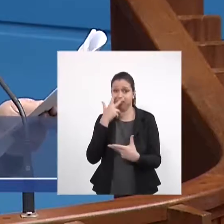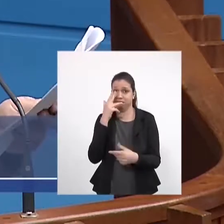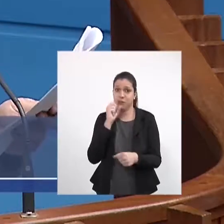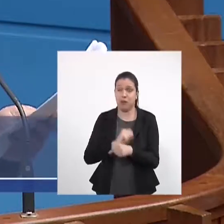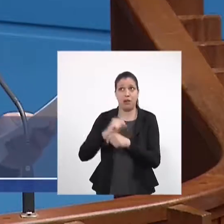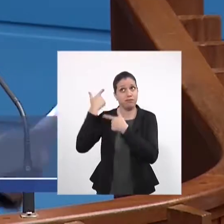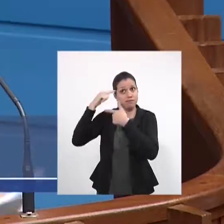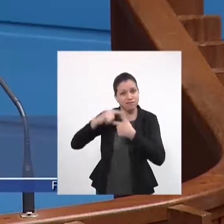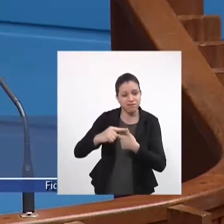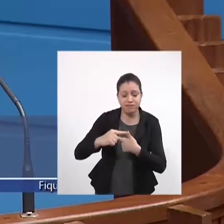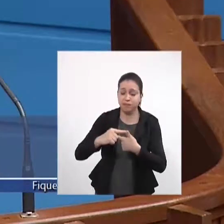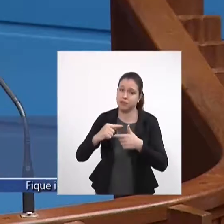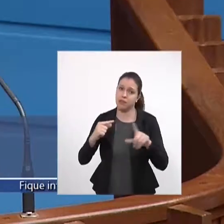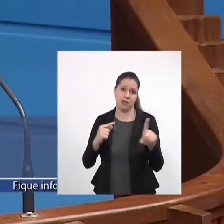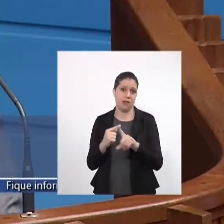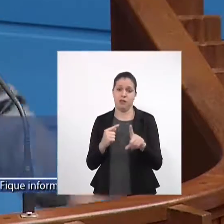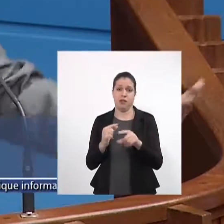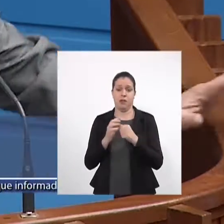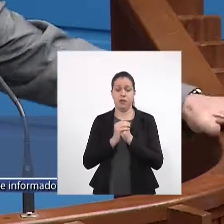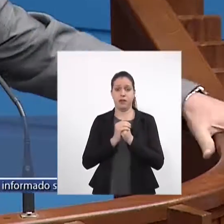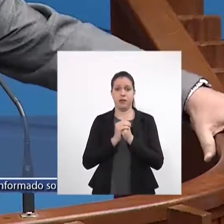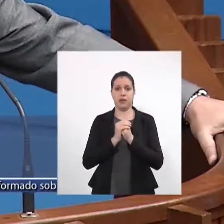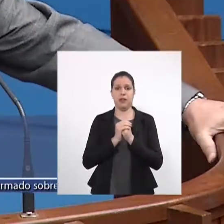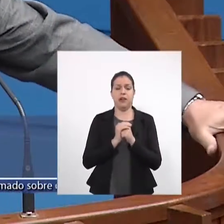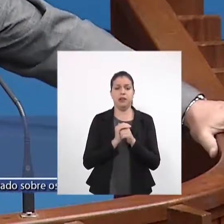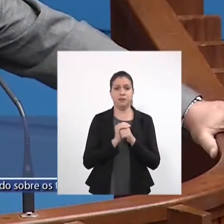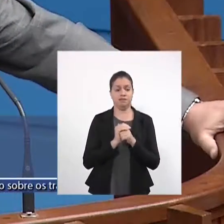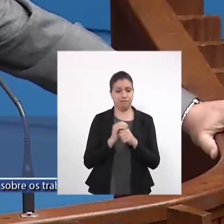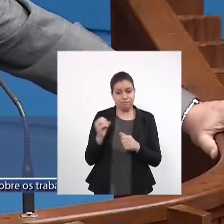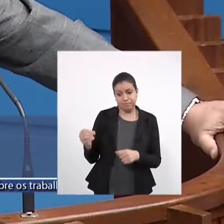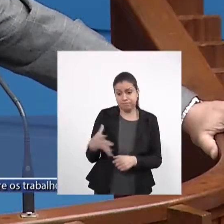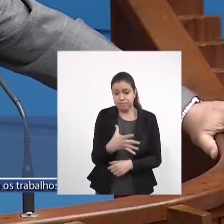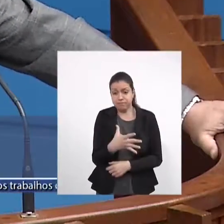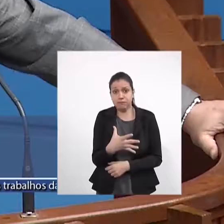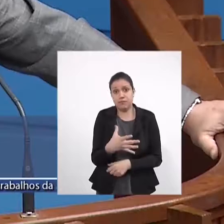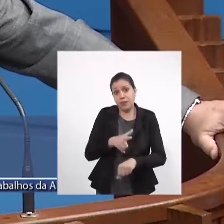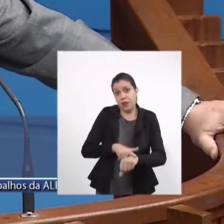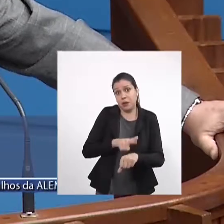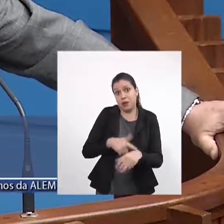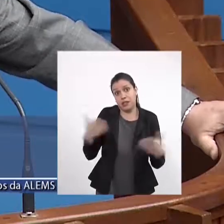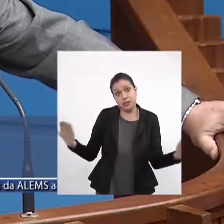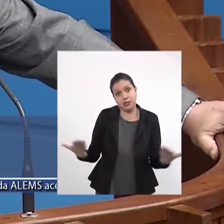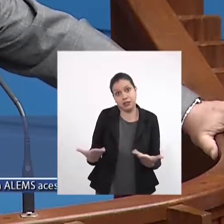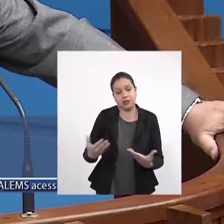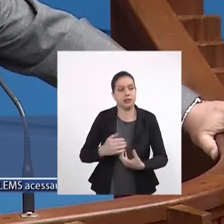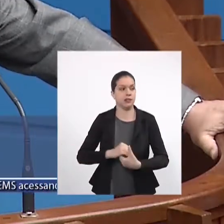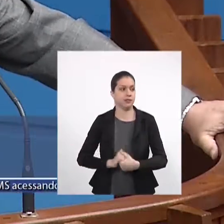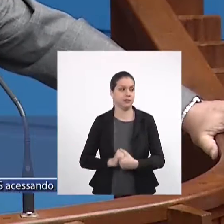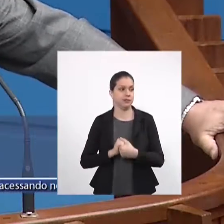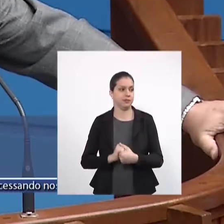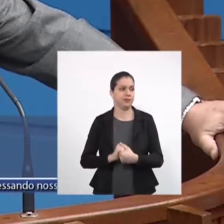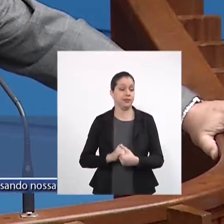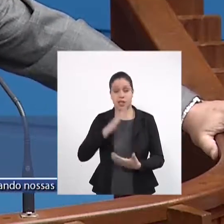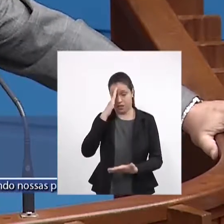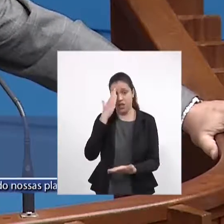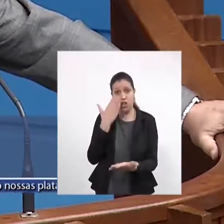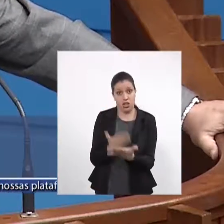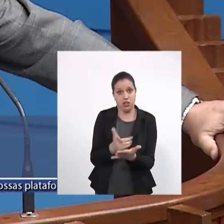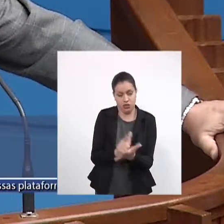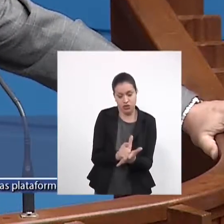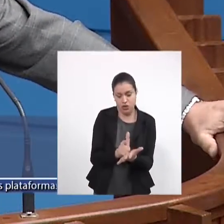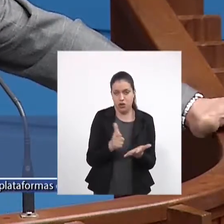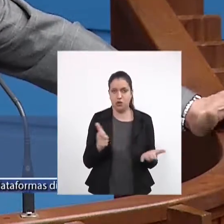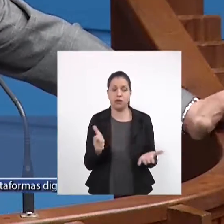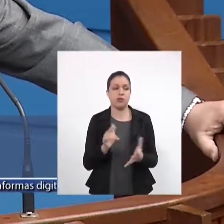Não. Devemos saudar os novos tempos e acreditar que o jornal O